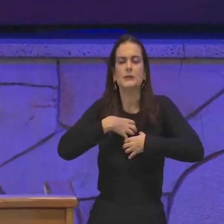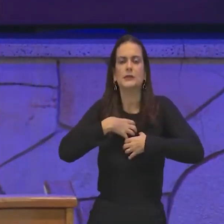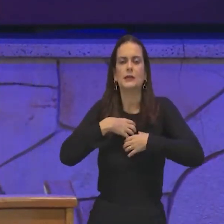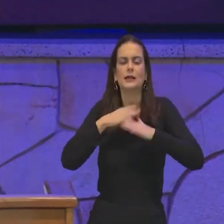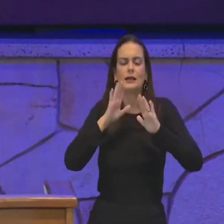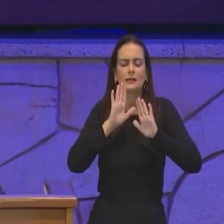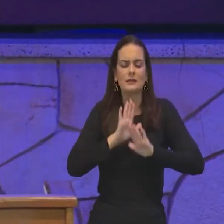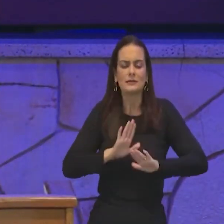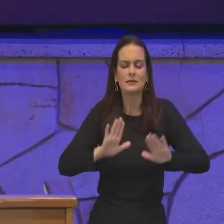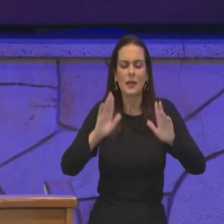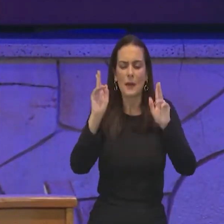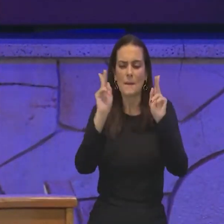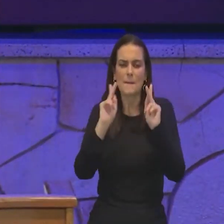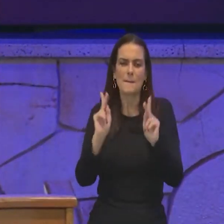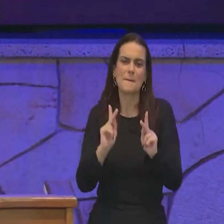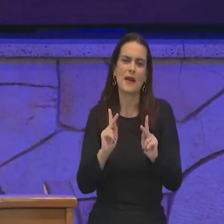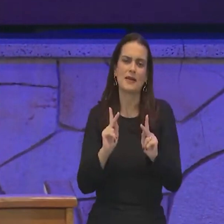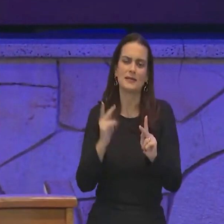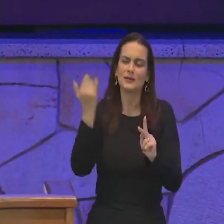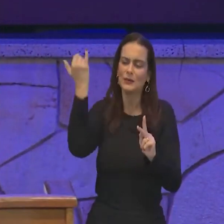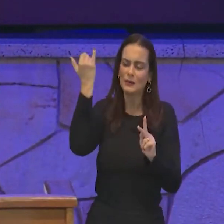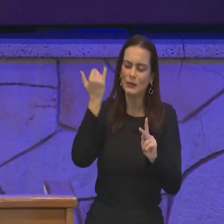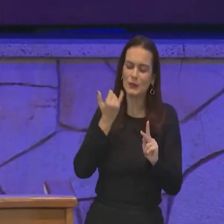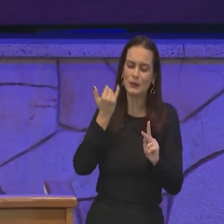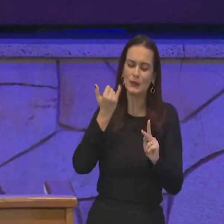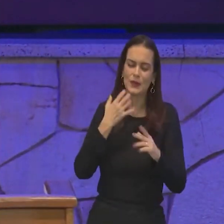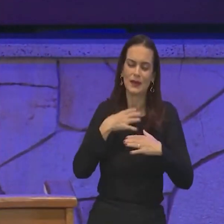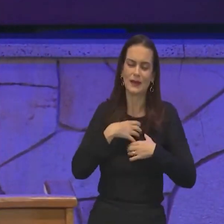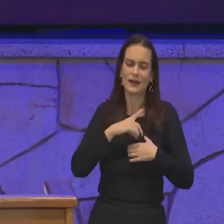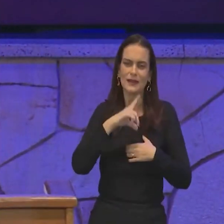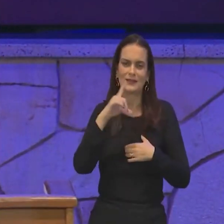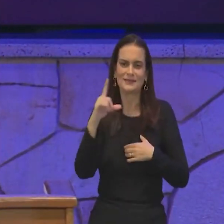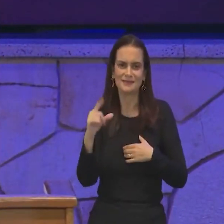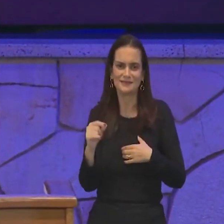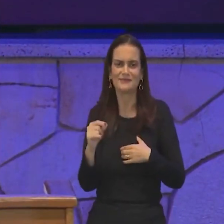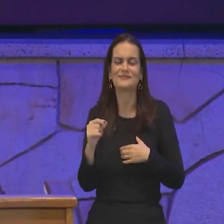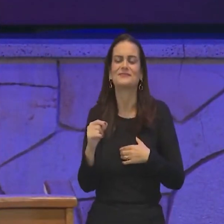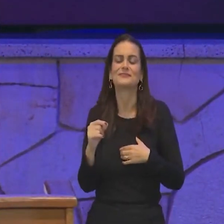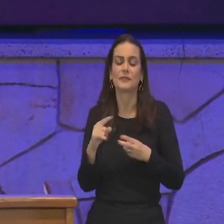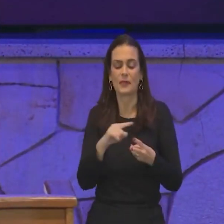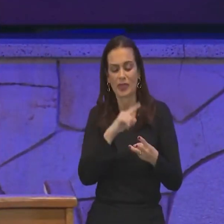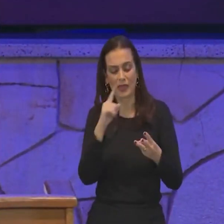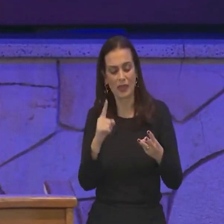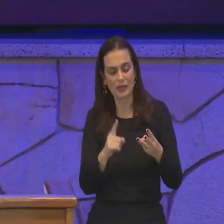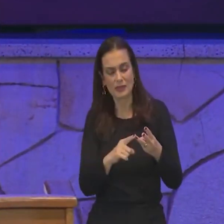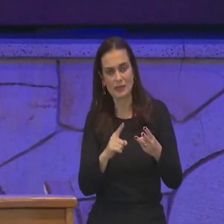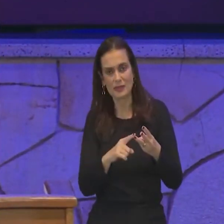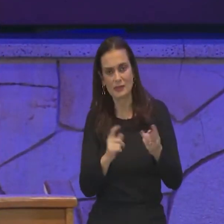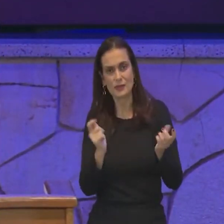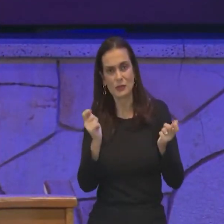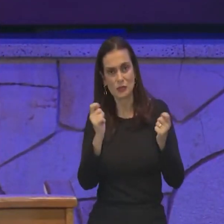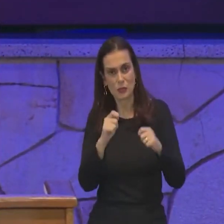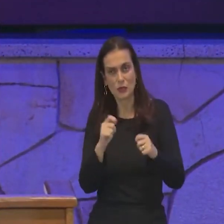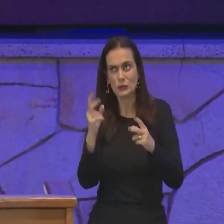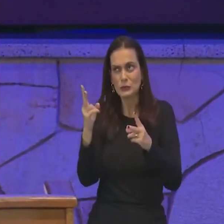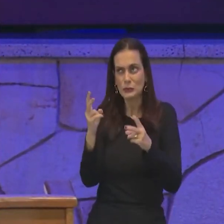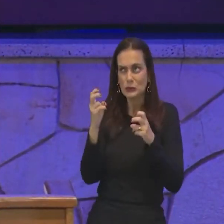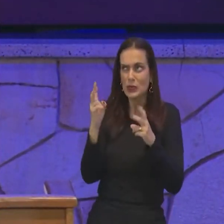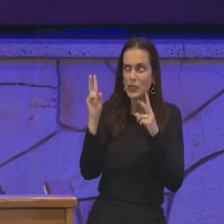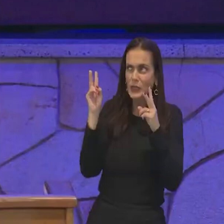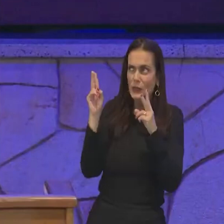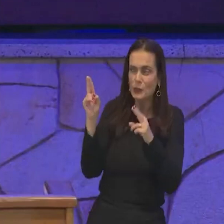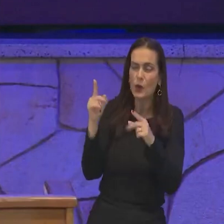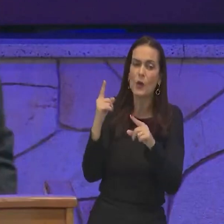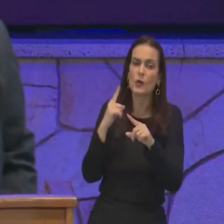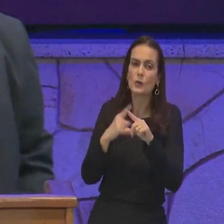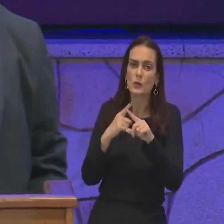suave, ele ouviu a voz de Deus e ele saiu e falou com Deus. Em terceiro lugar, nós temos uma visão de Deus Quando